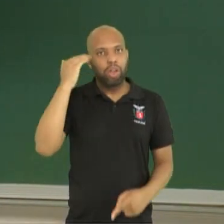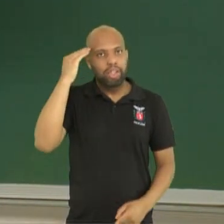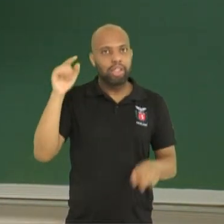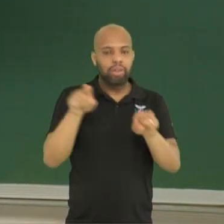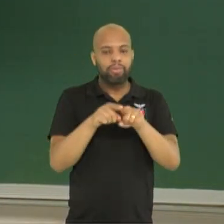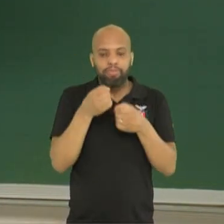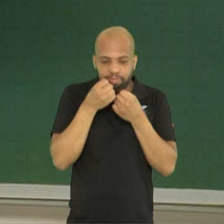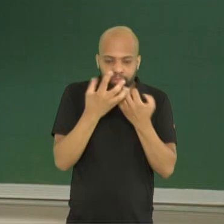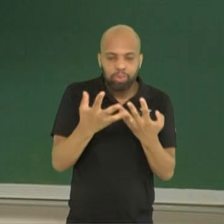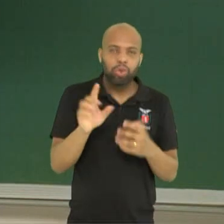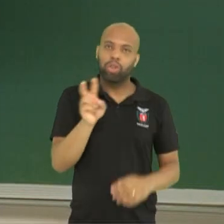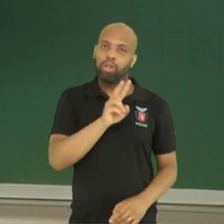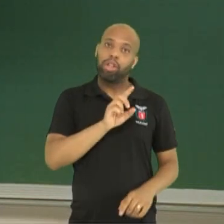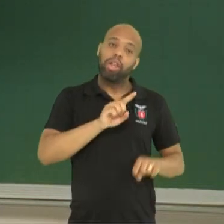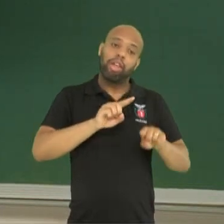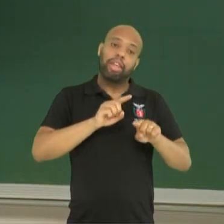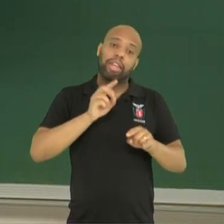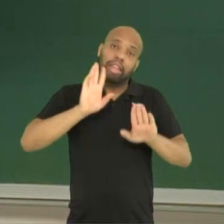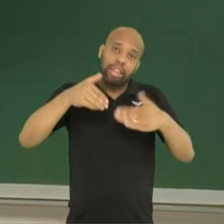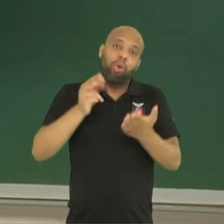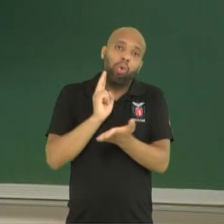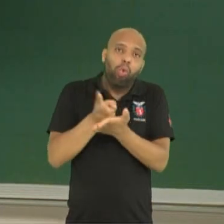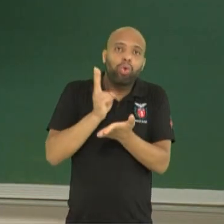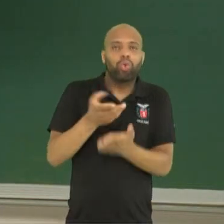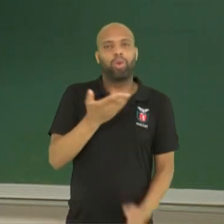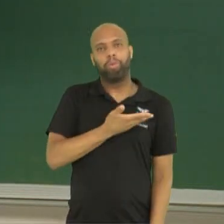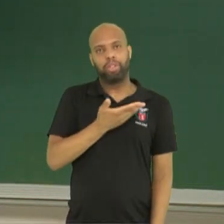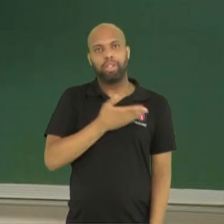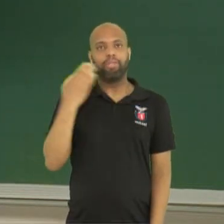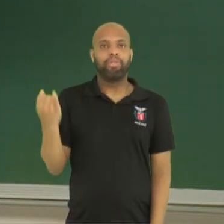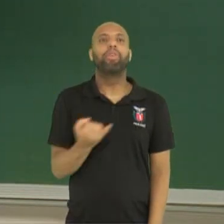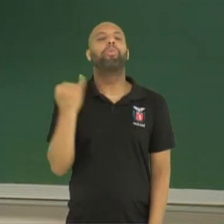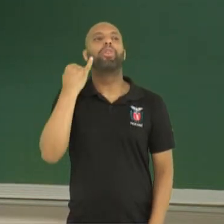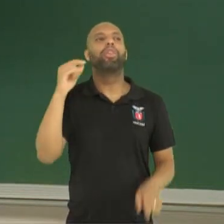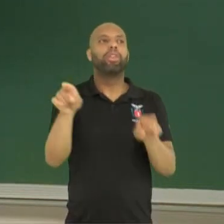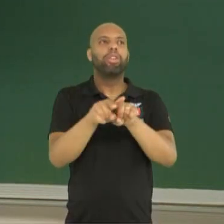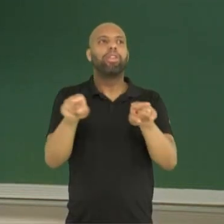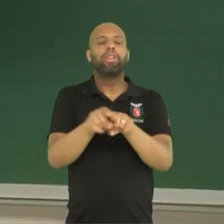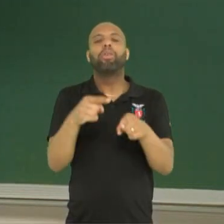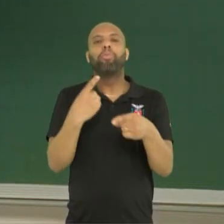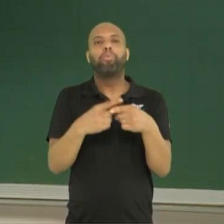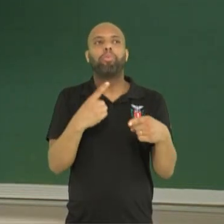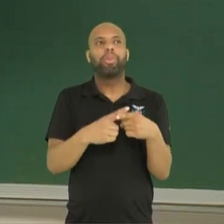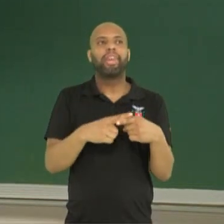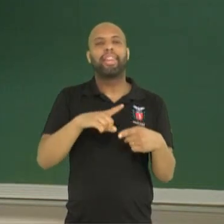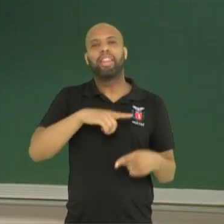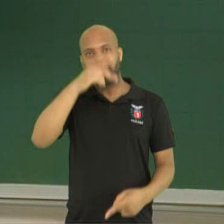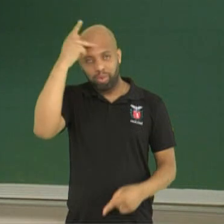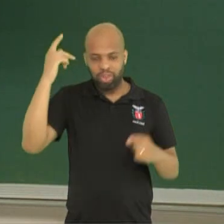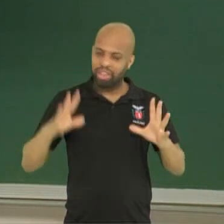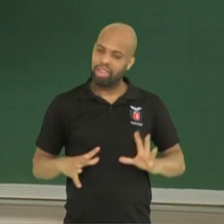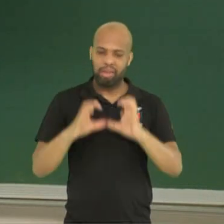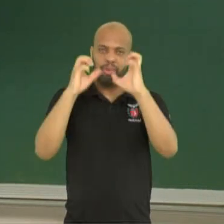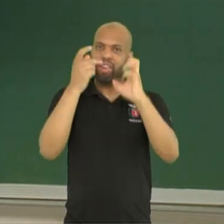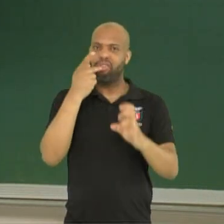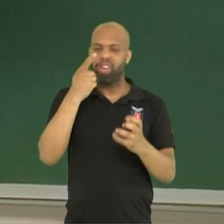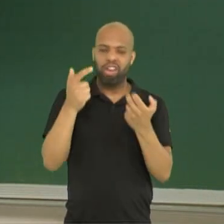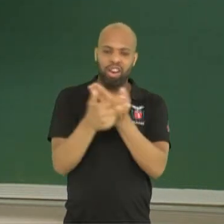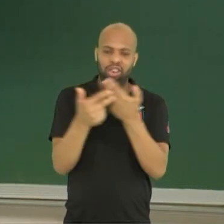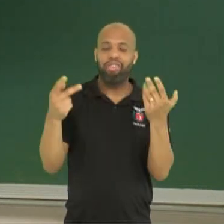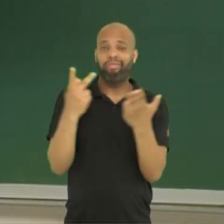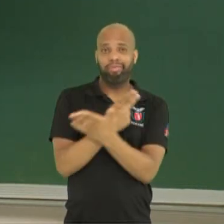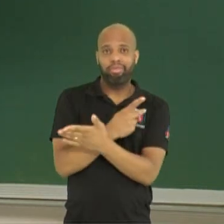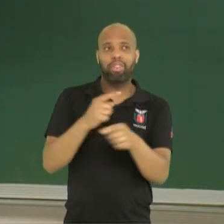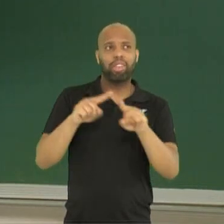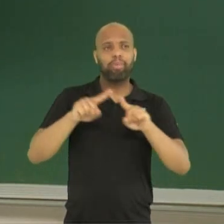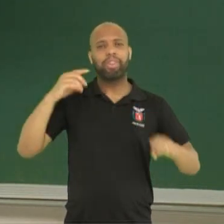adolescente, que eles deixaram aquela amizade se romper. Então é bem importante, né? Quantas vezes nós brigamos, falamos coisas erradas,